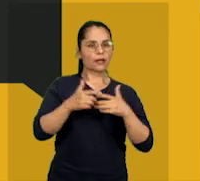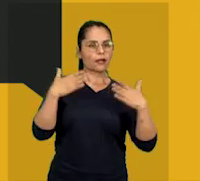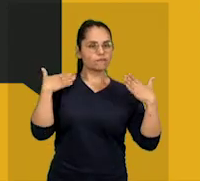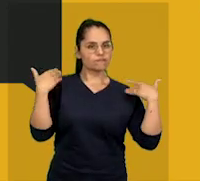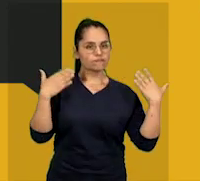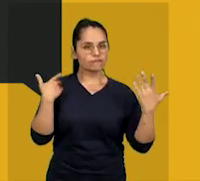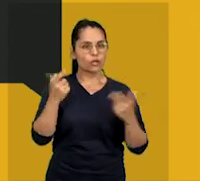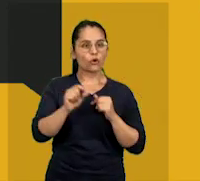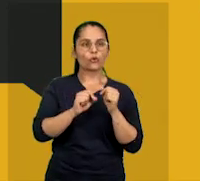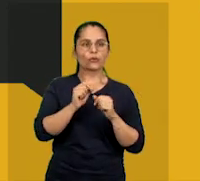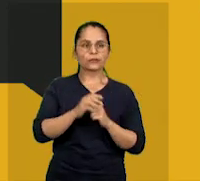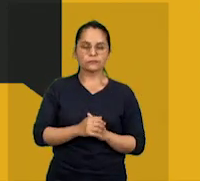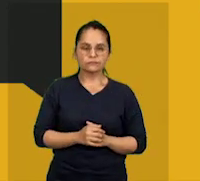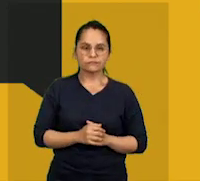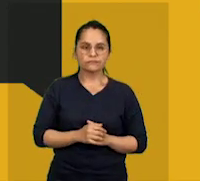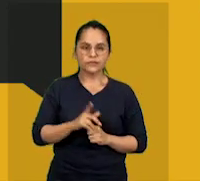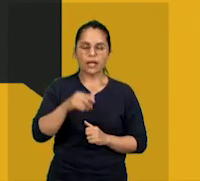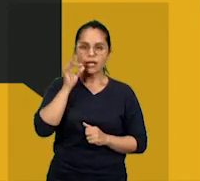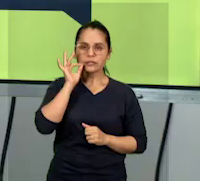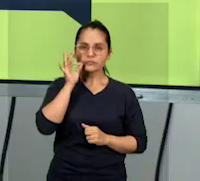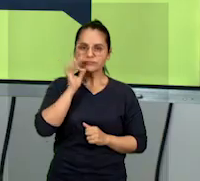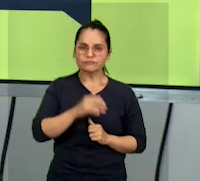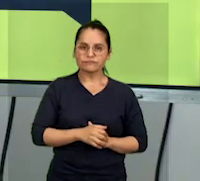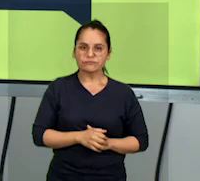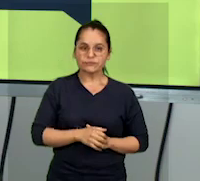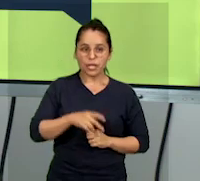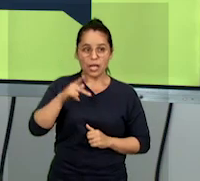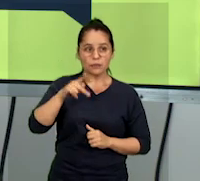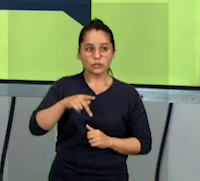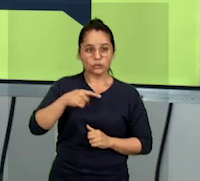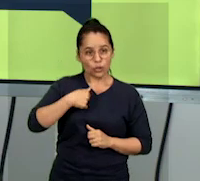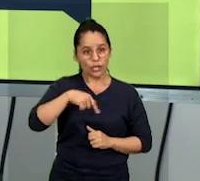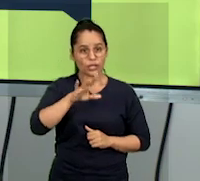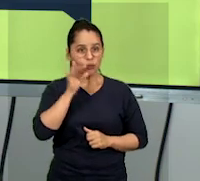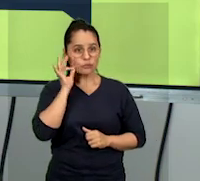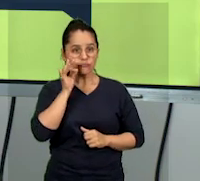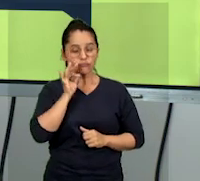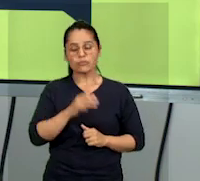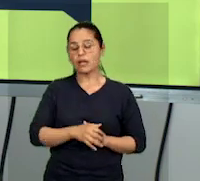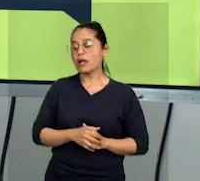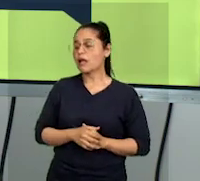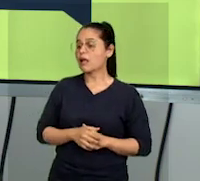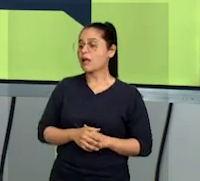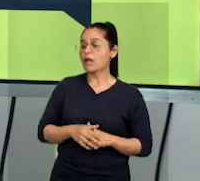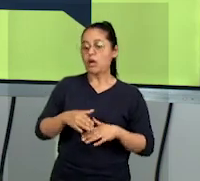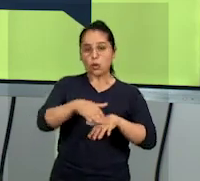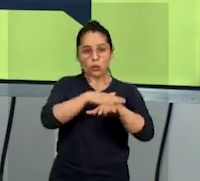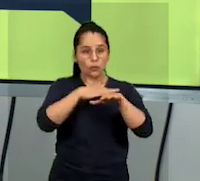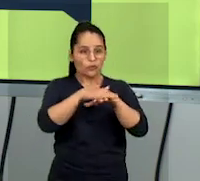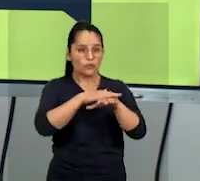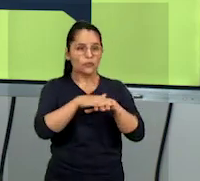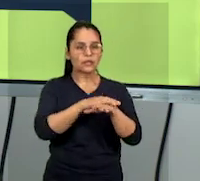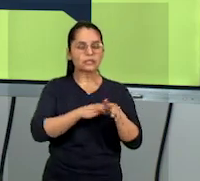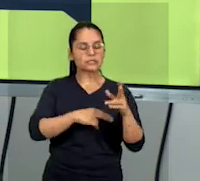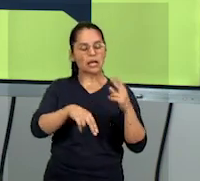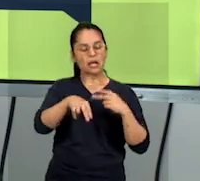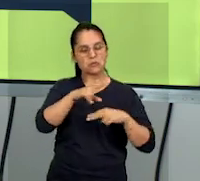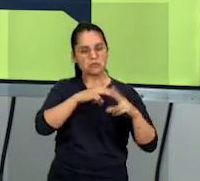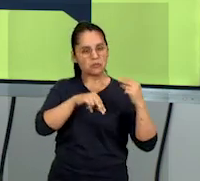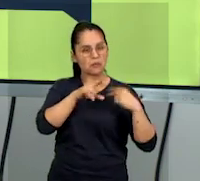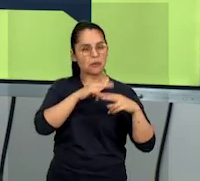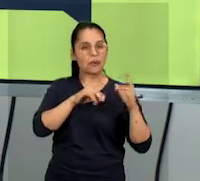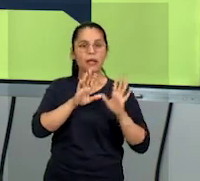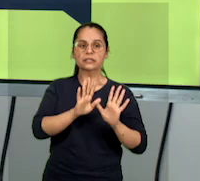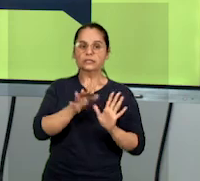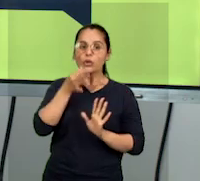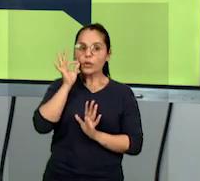diversão eram os cafés. As pessoas iam para os cafés, tomar um café, conversar, se socializar. Então o